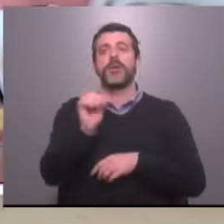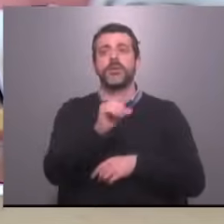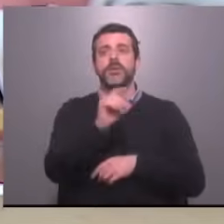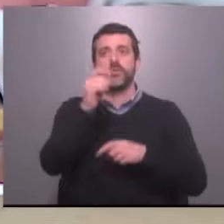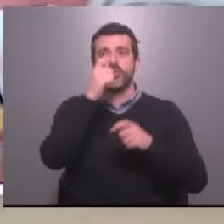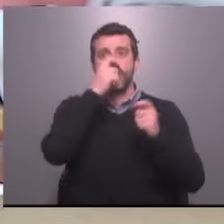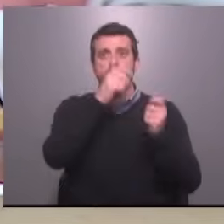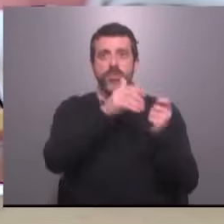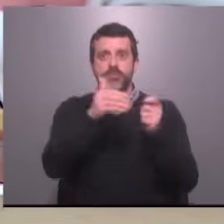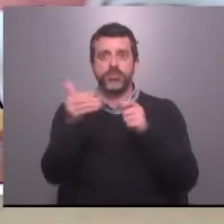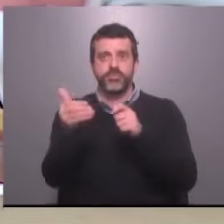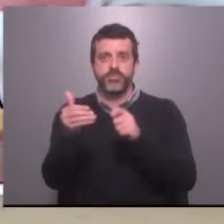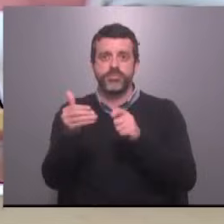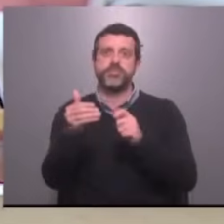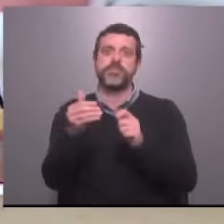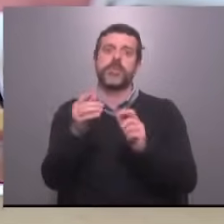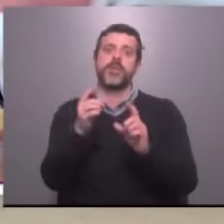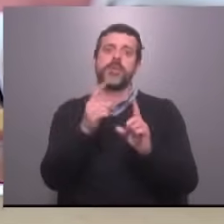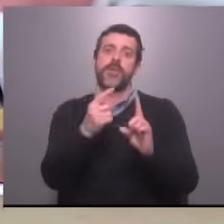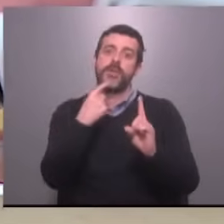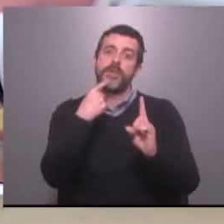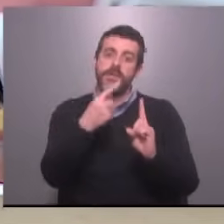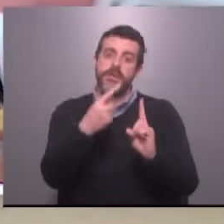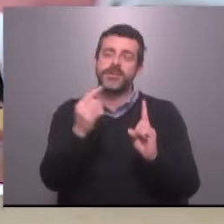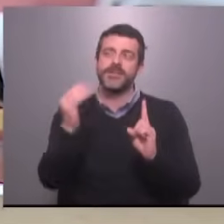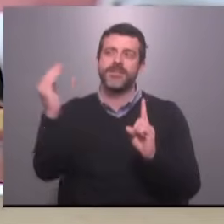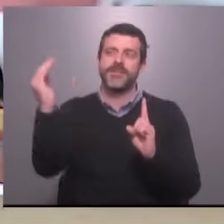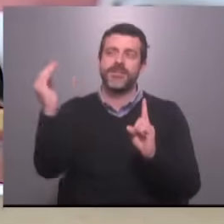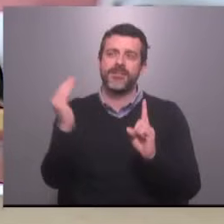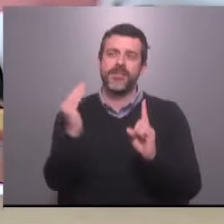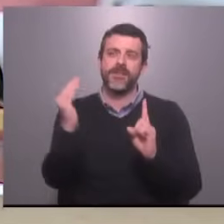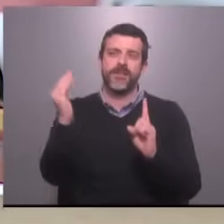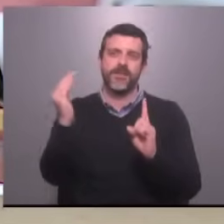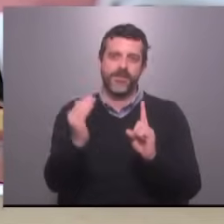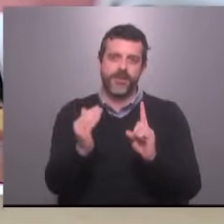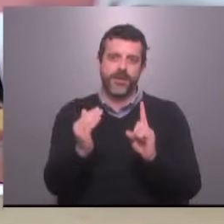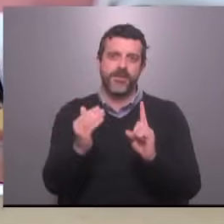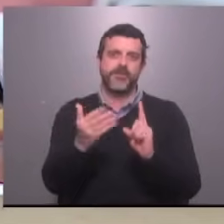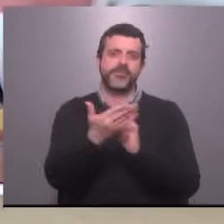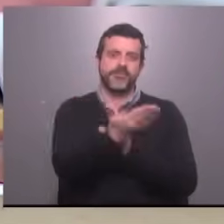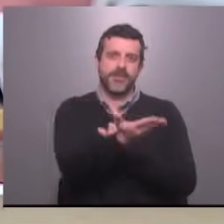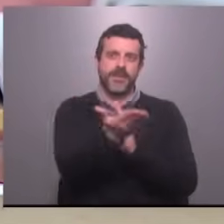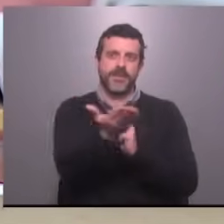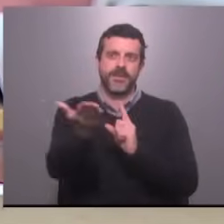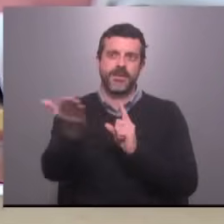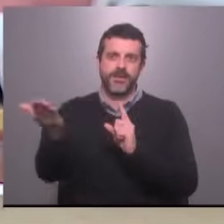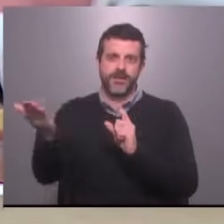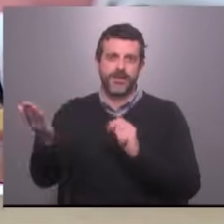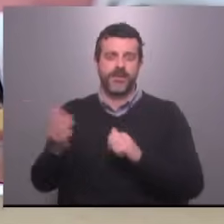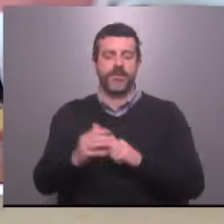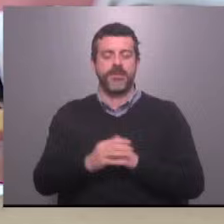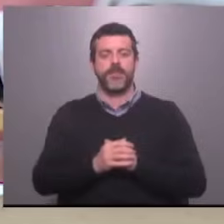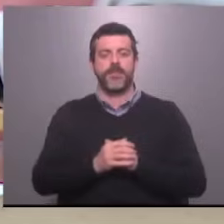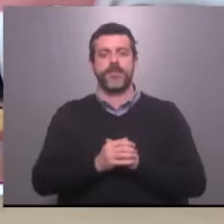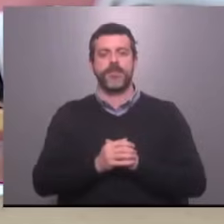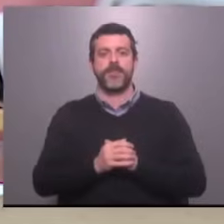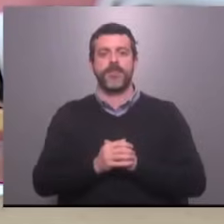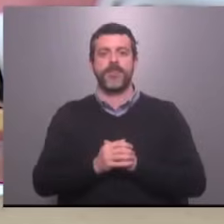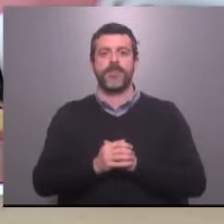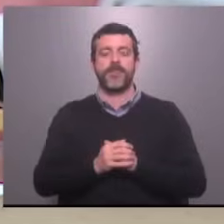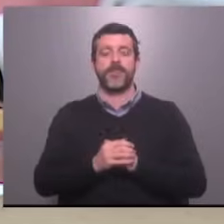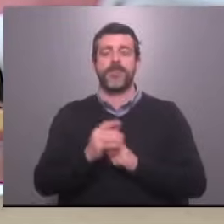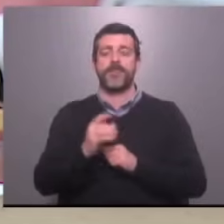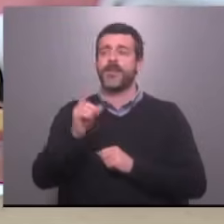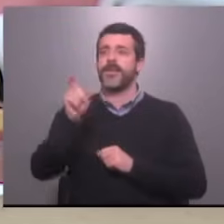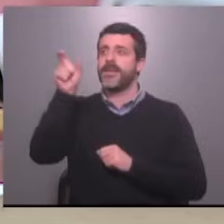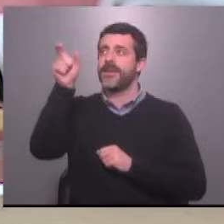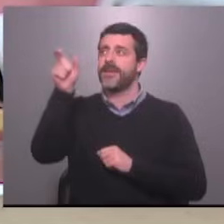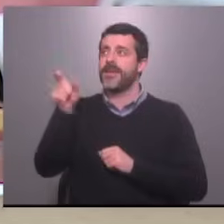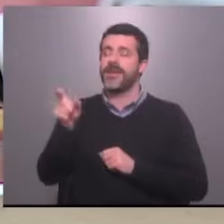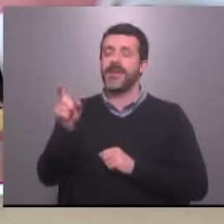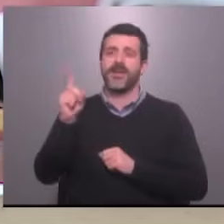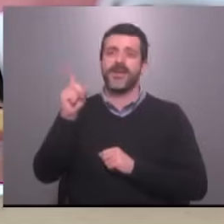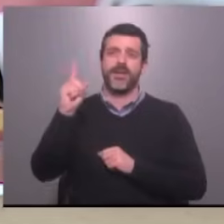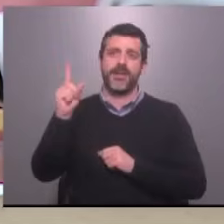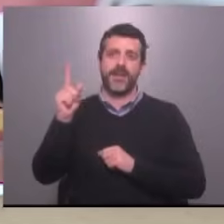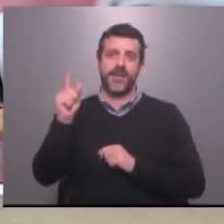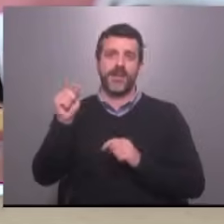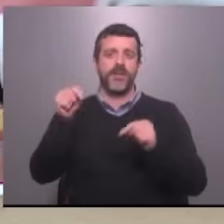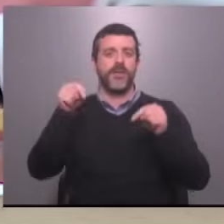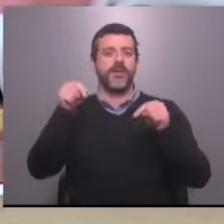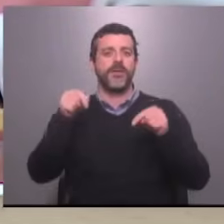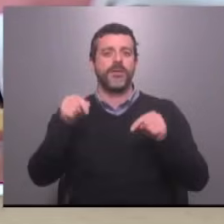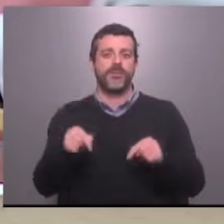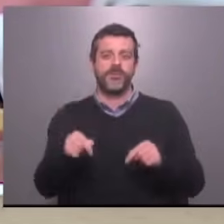João Batista proclamou estar para vir e mostrou já presente no meio dos homens.